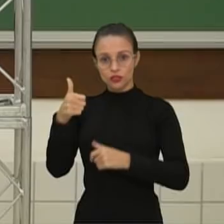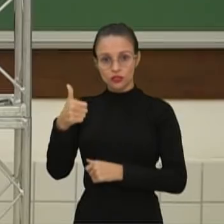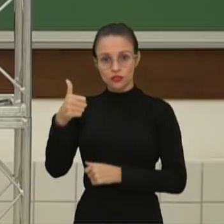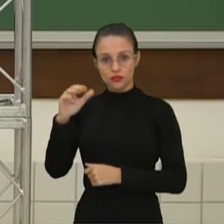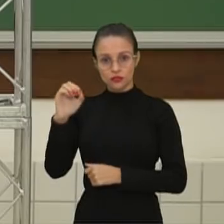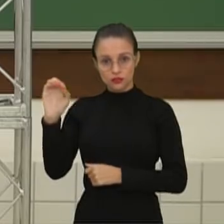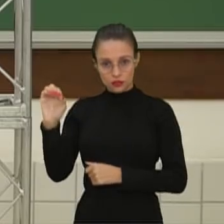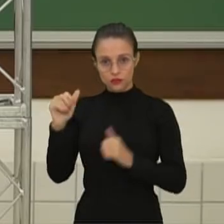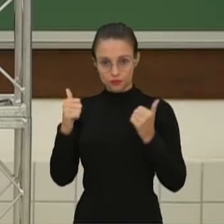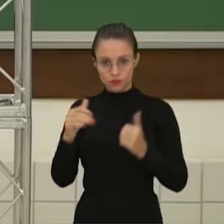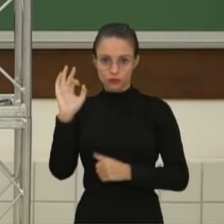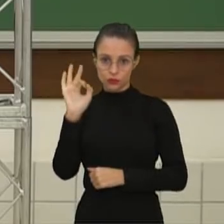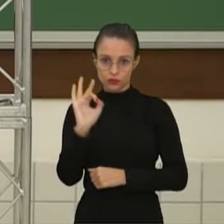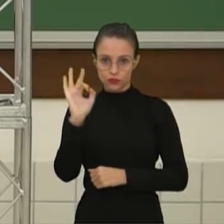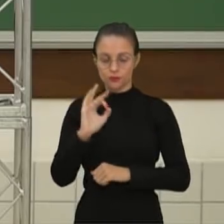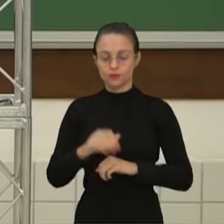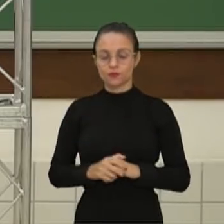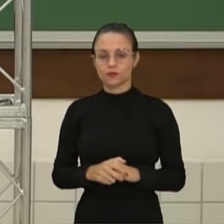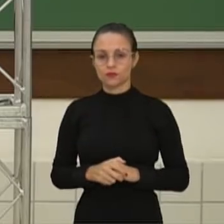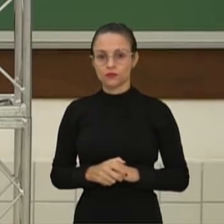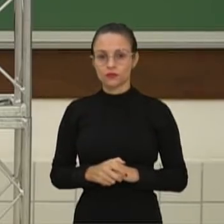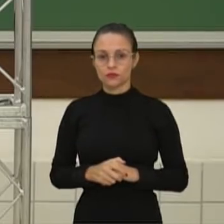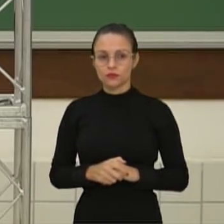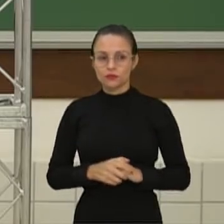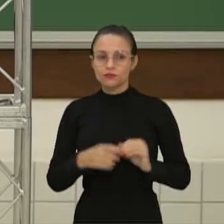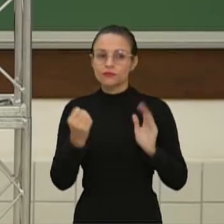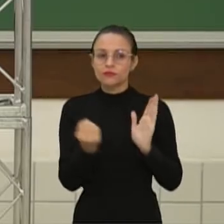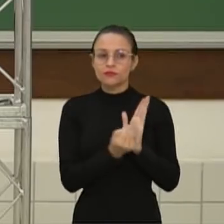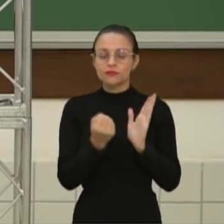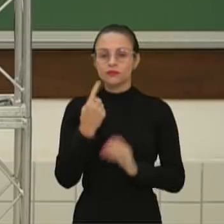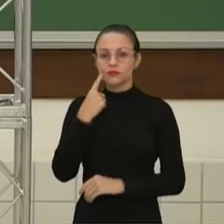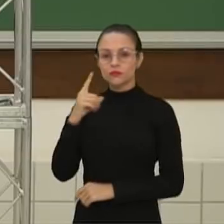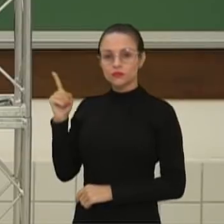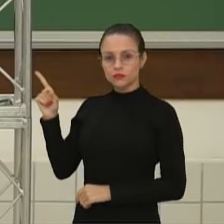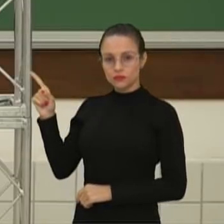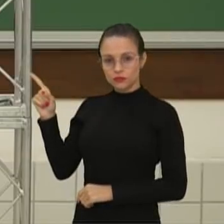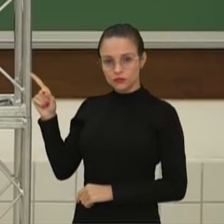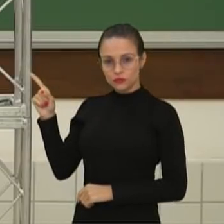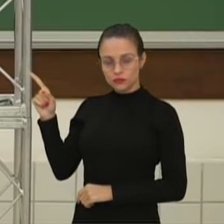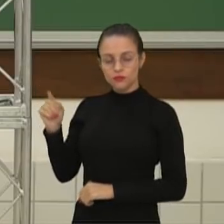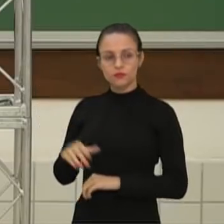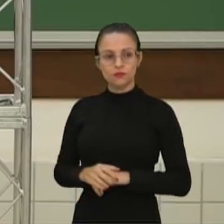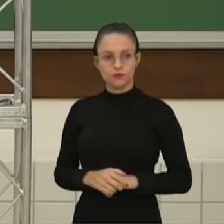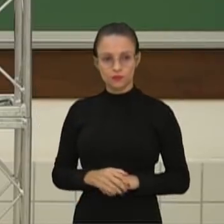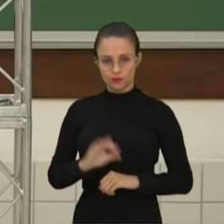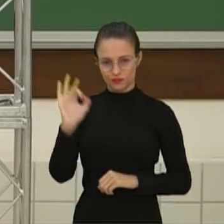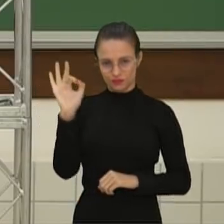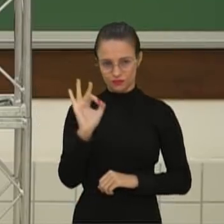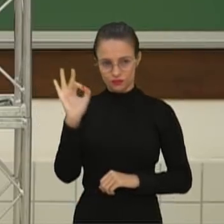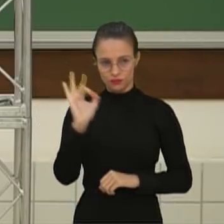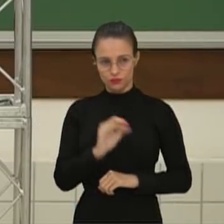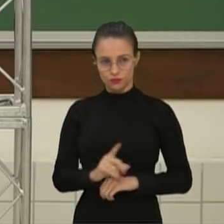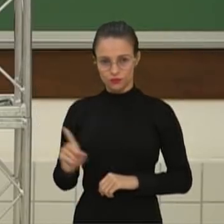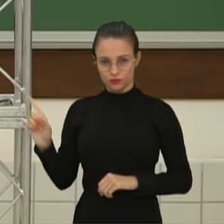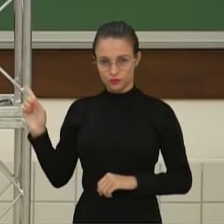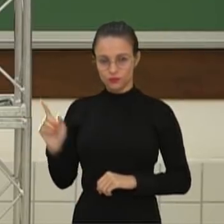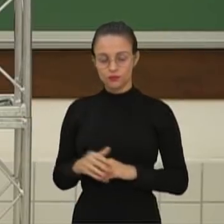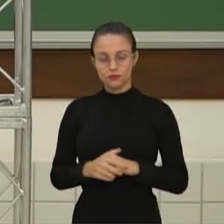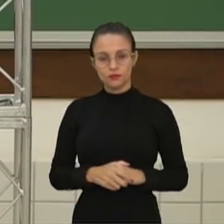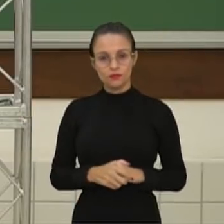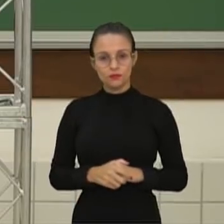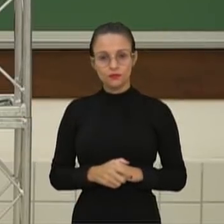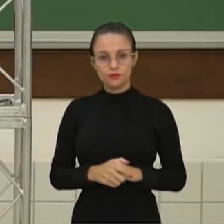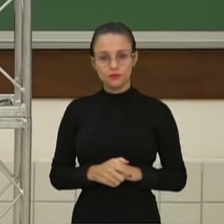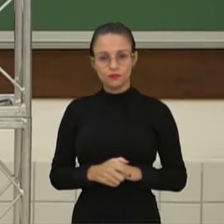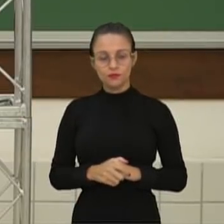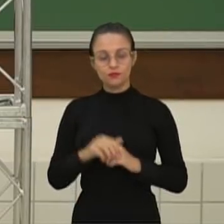Porcentagem, tá? O símbolo da porcentagem, então, nós temos, e nesse símbolo da porcentagem, nós